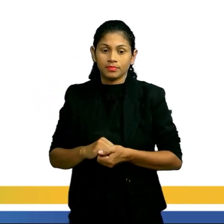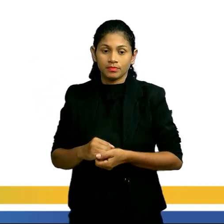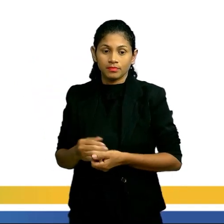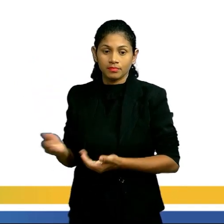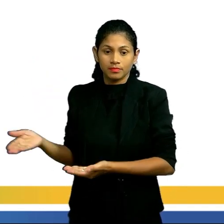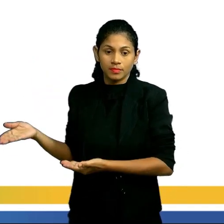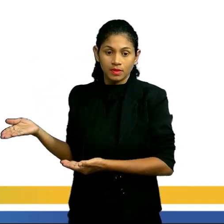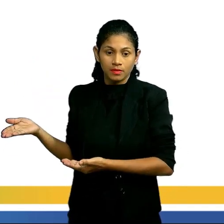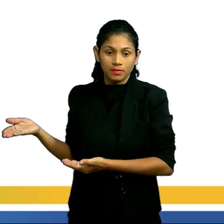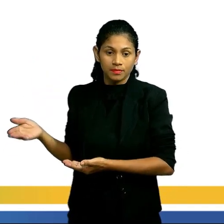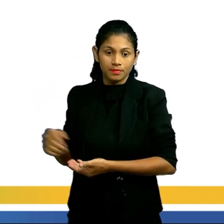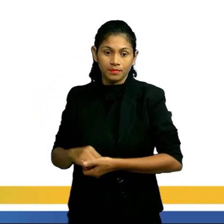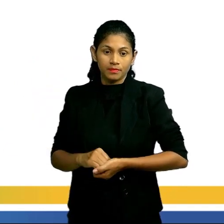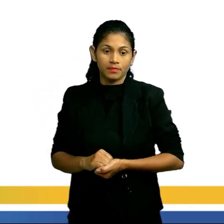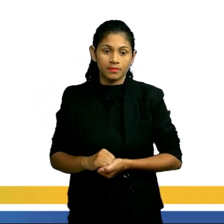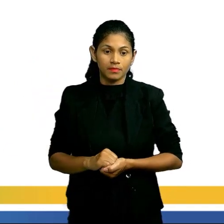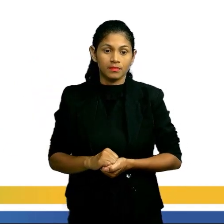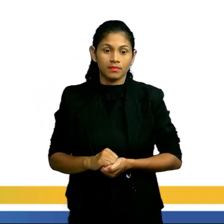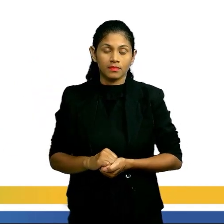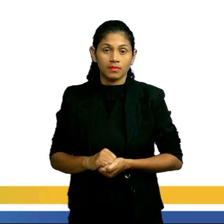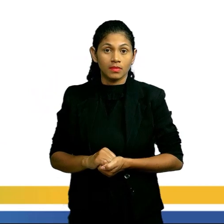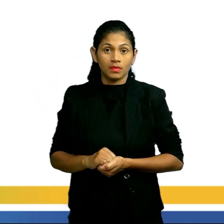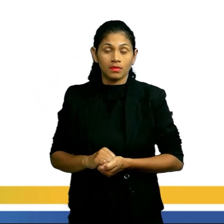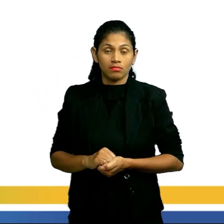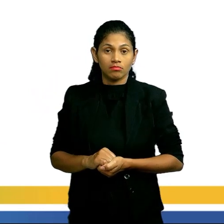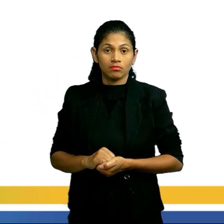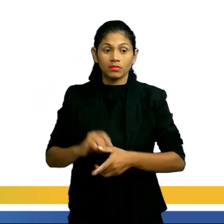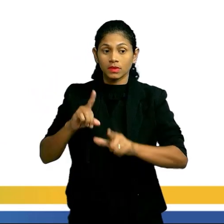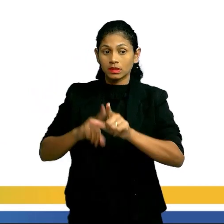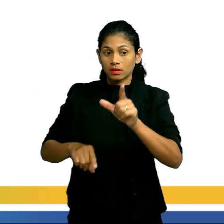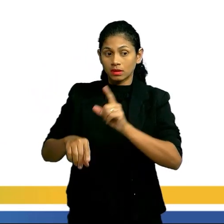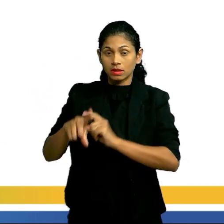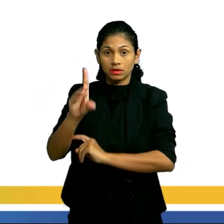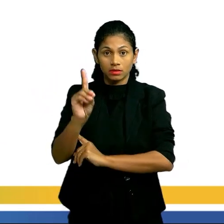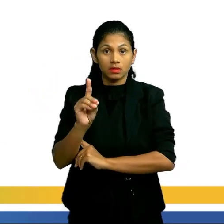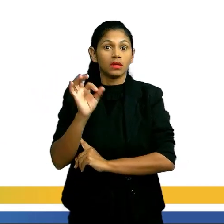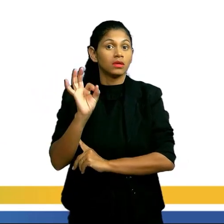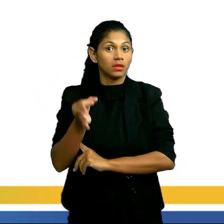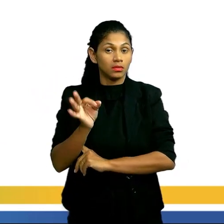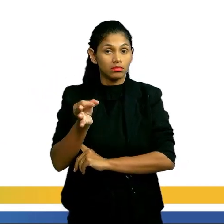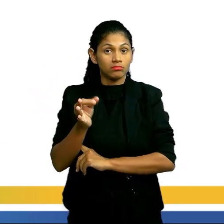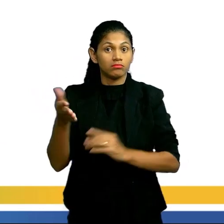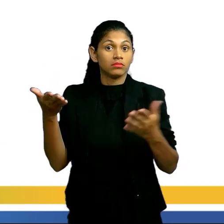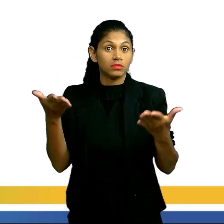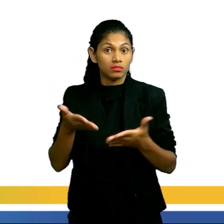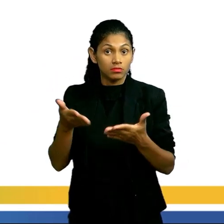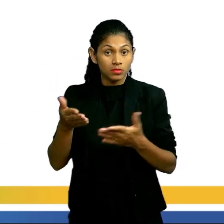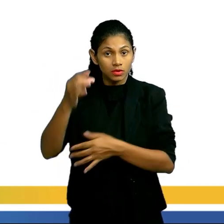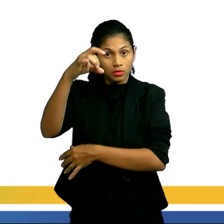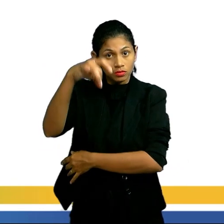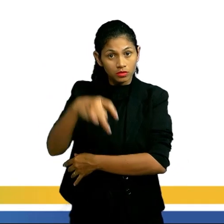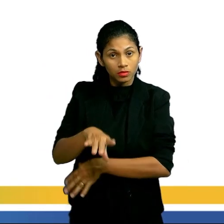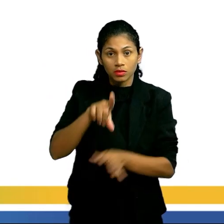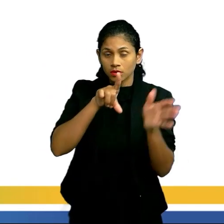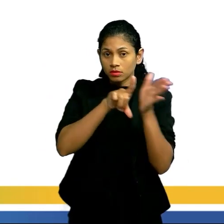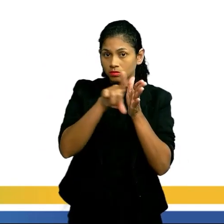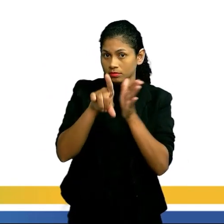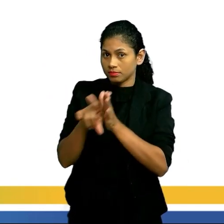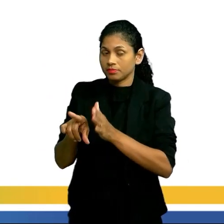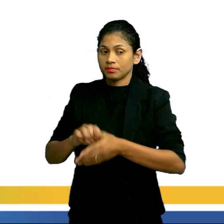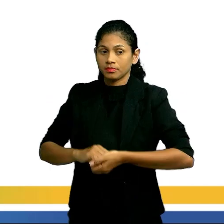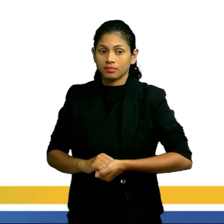centímetros. Portanto, a alternativa correta é a alternativa D. E agora, nós vamos para a nossa última